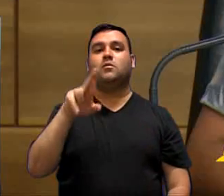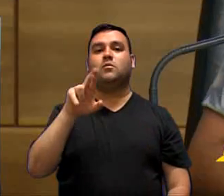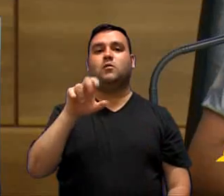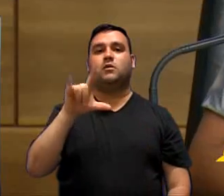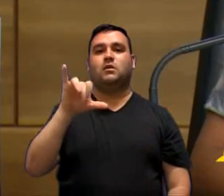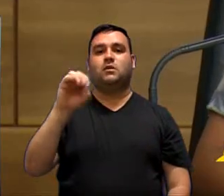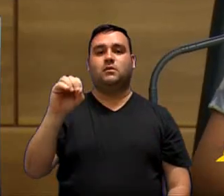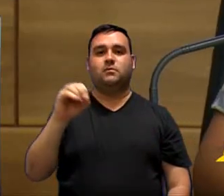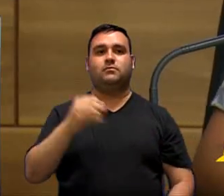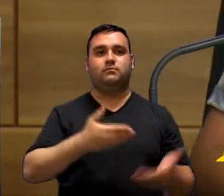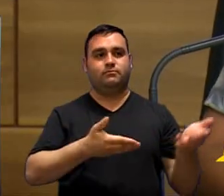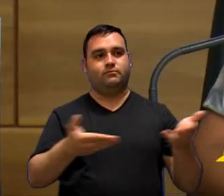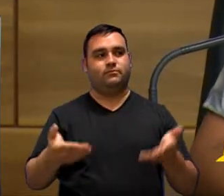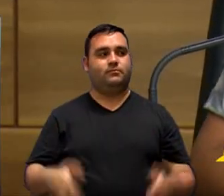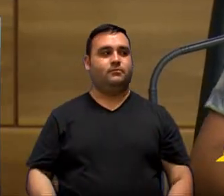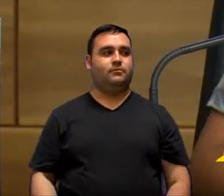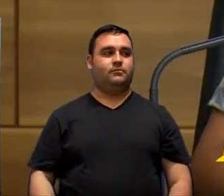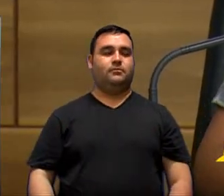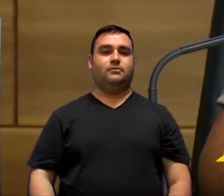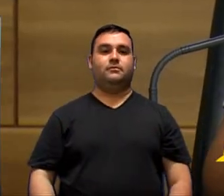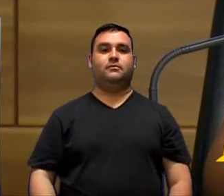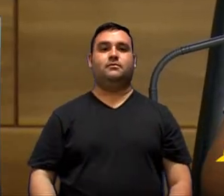gentileza.